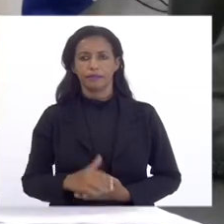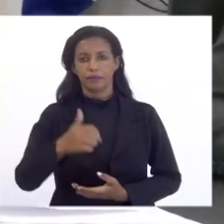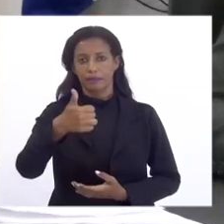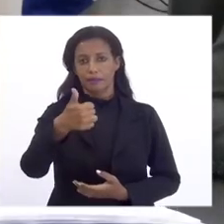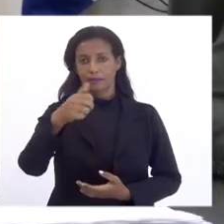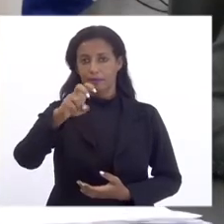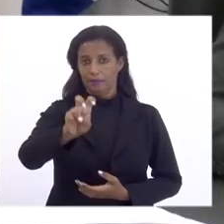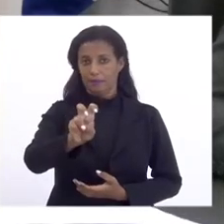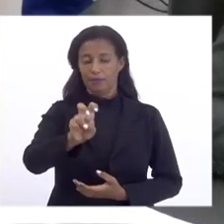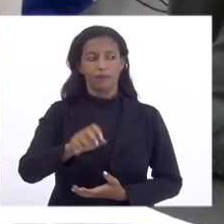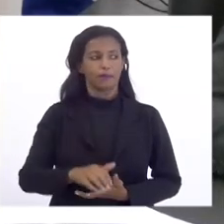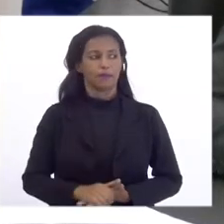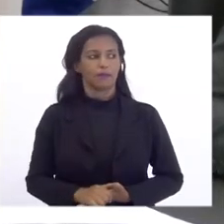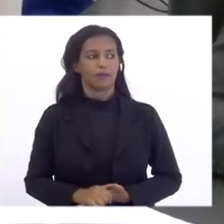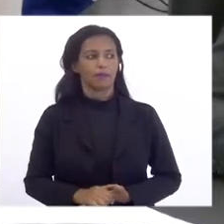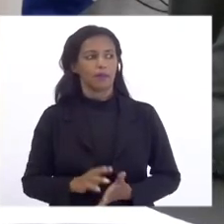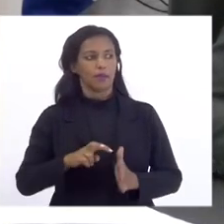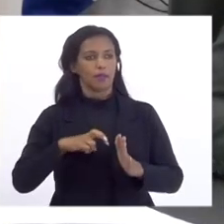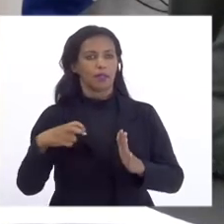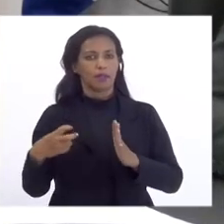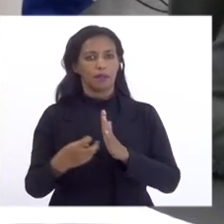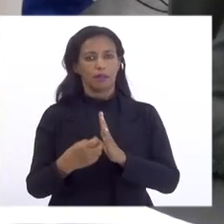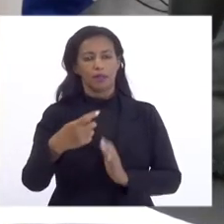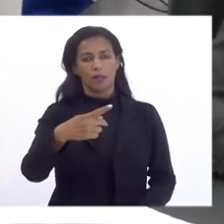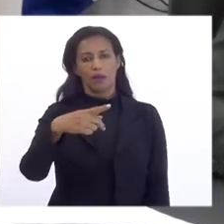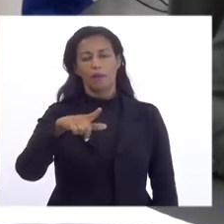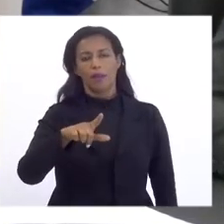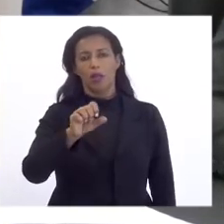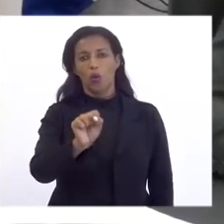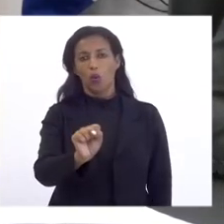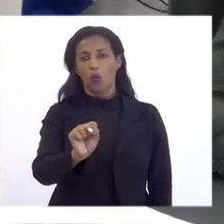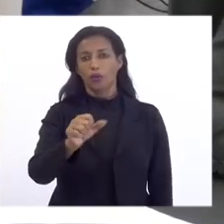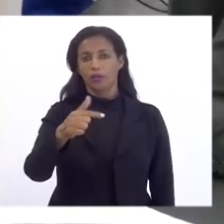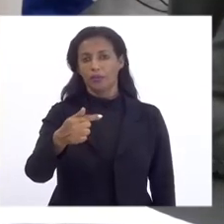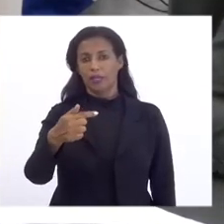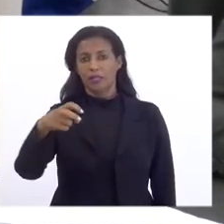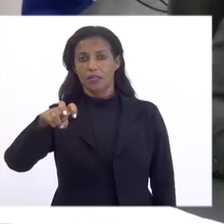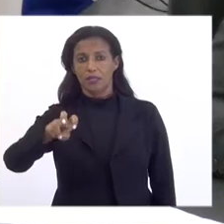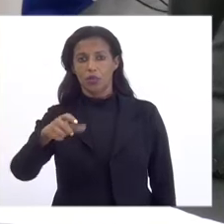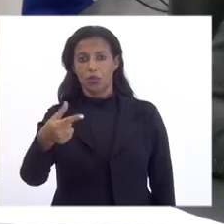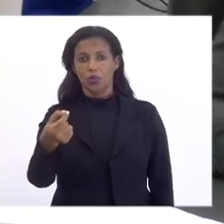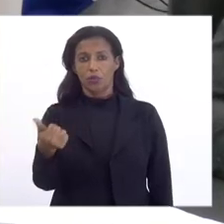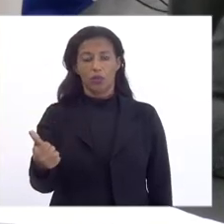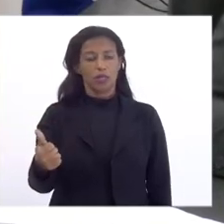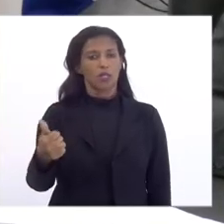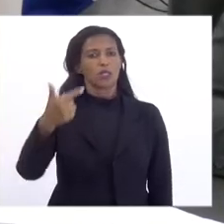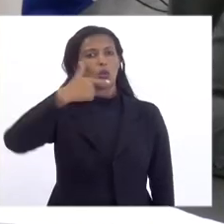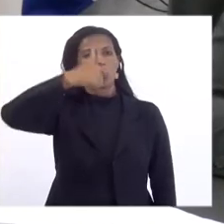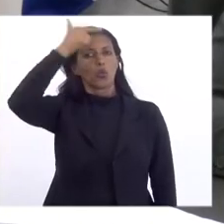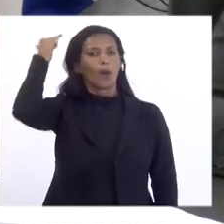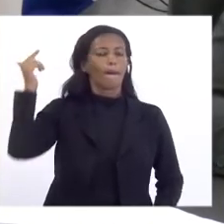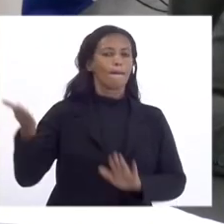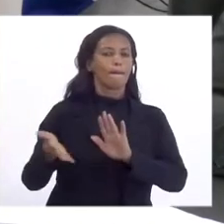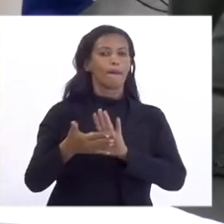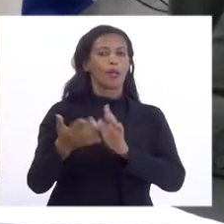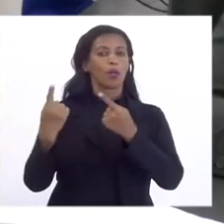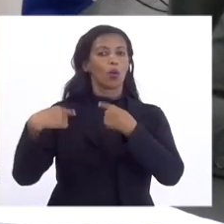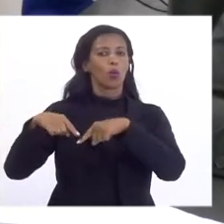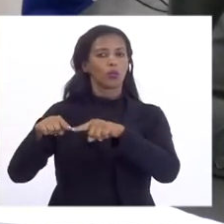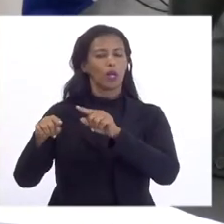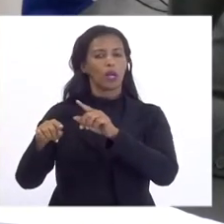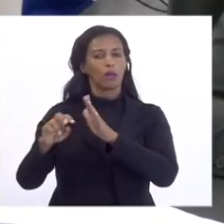15. Emendas de plenário ao projeto de lei 875/2015, autoria do deputado Luiz Paulo. Parecer é contrário à